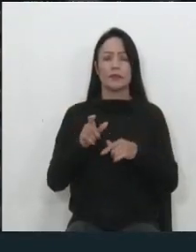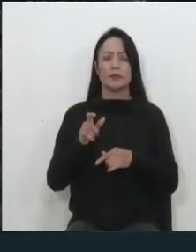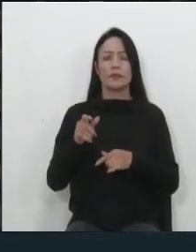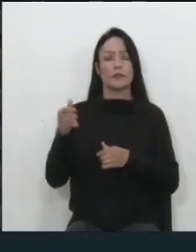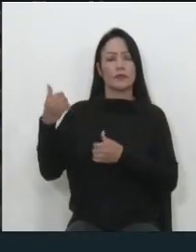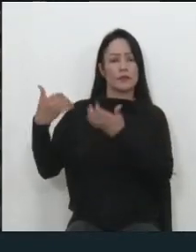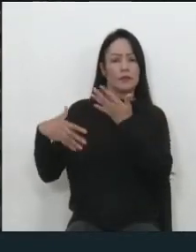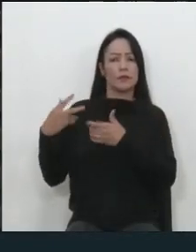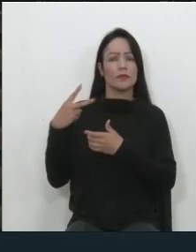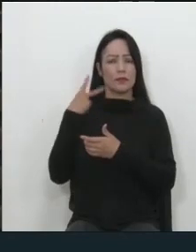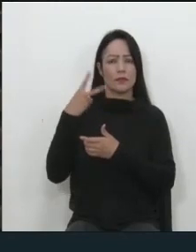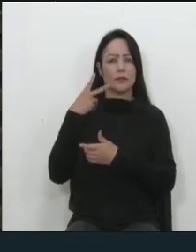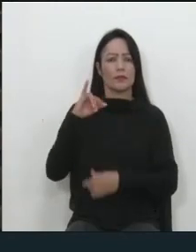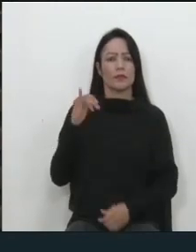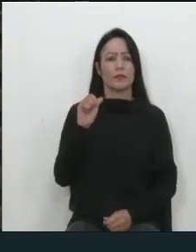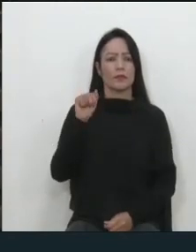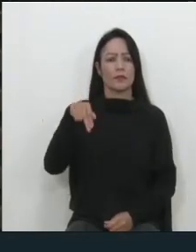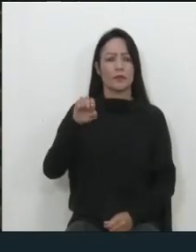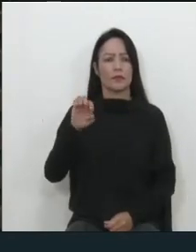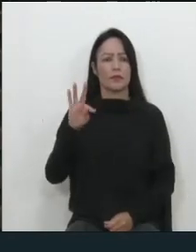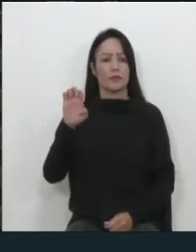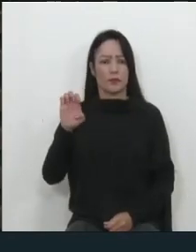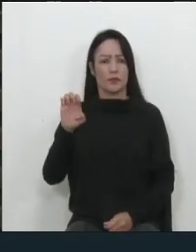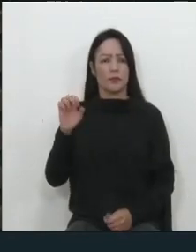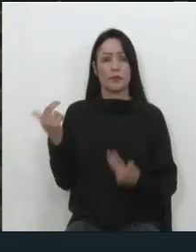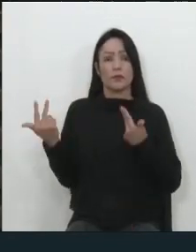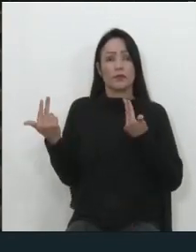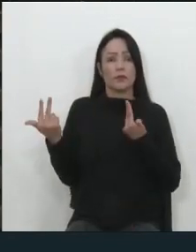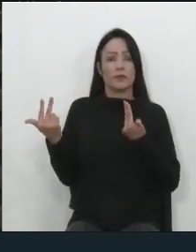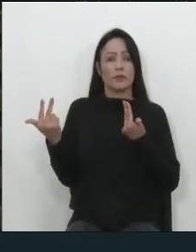da vereadora Janete Pietá